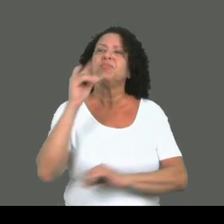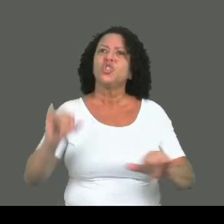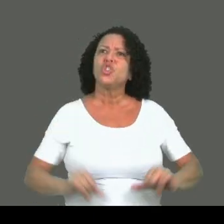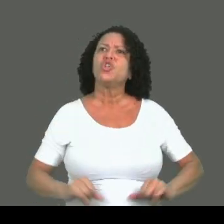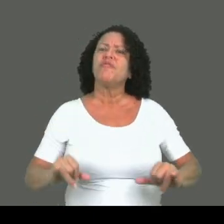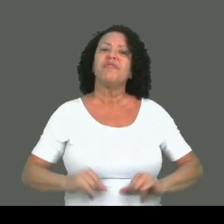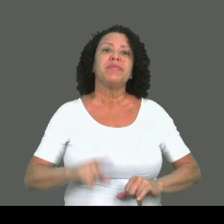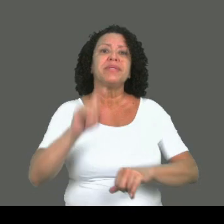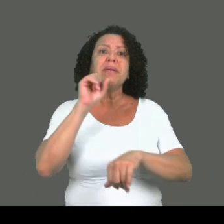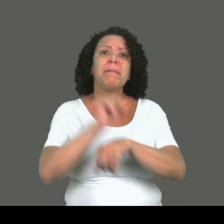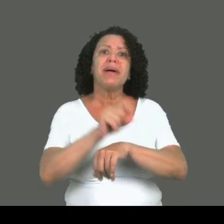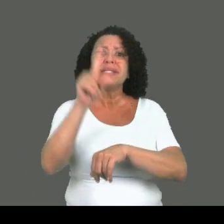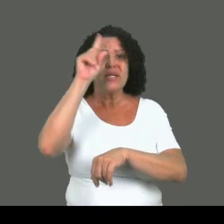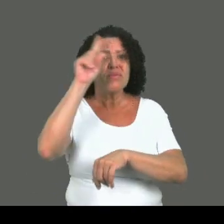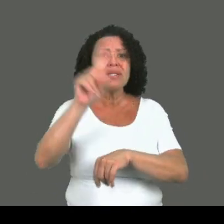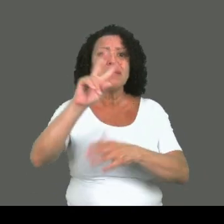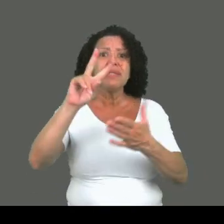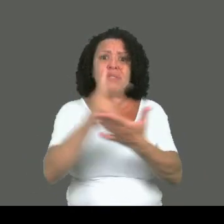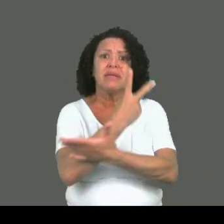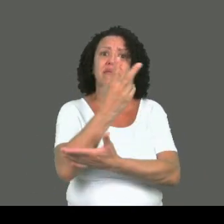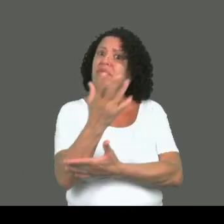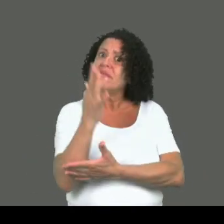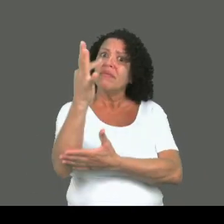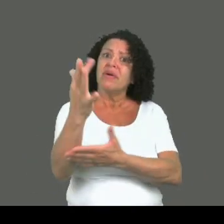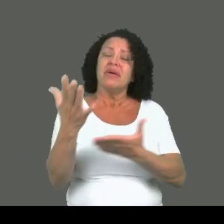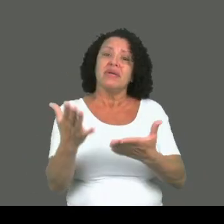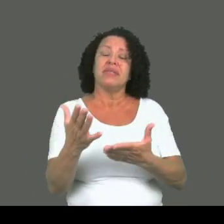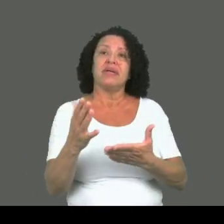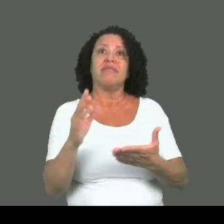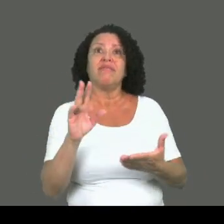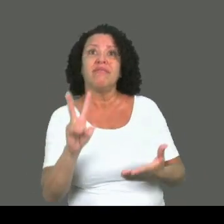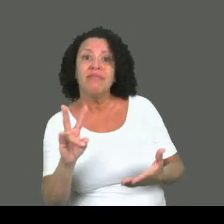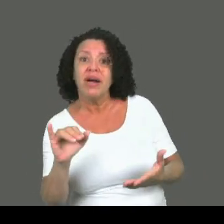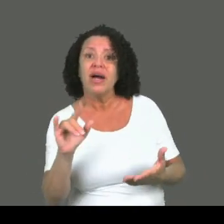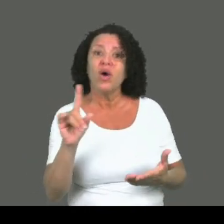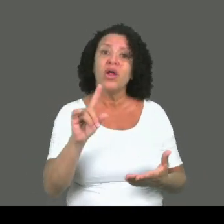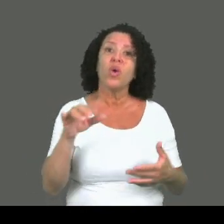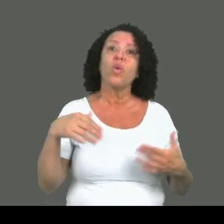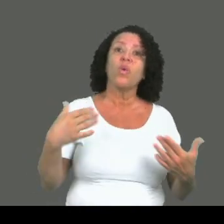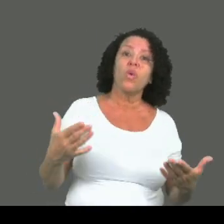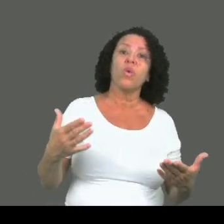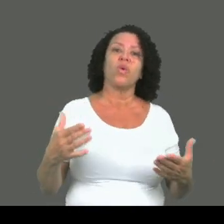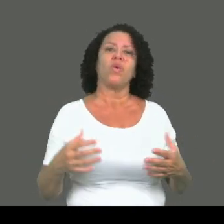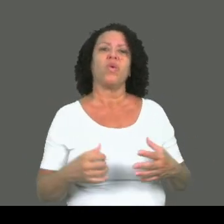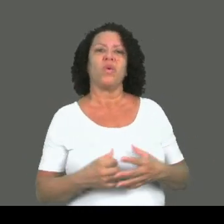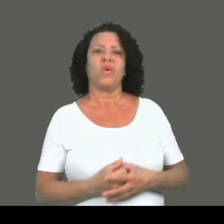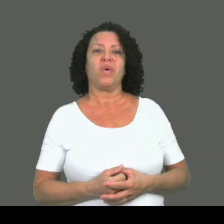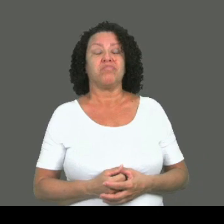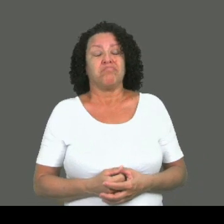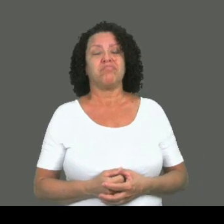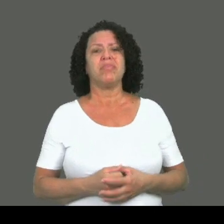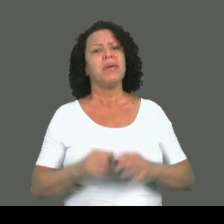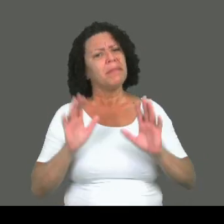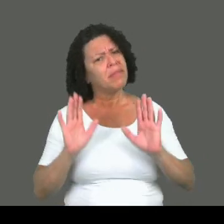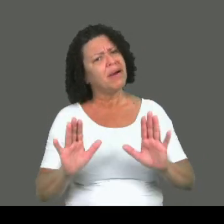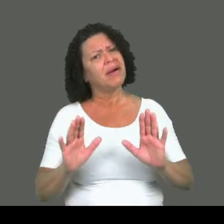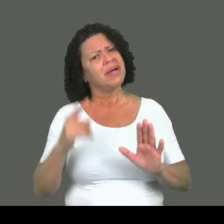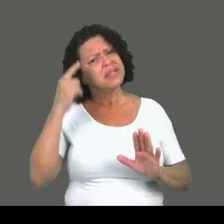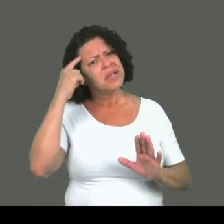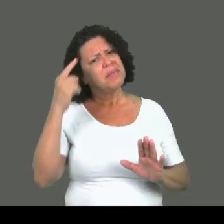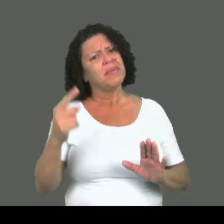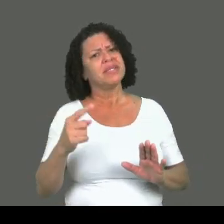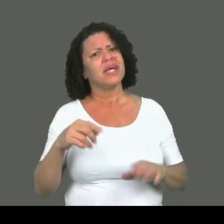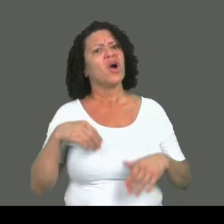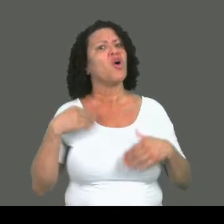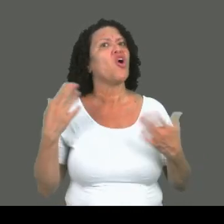por uma coisa que a gente não sabe nem se vai acontecer. Ou se vai acontecer, quando vai acontecer. Então vamos parar de pensar quando é que